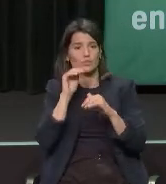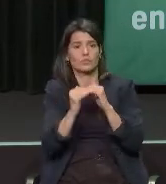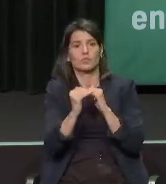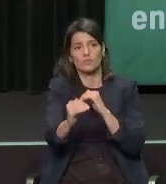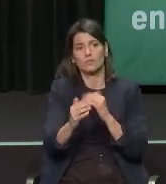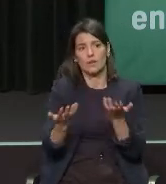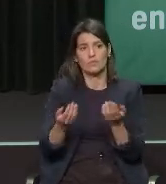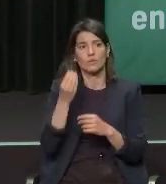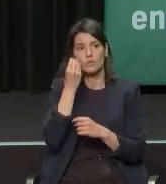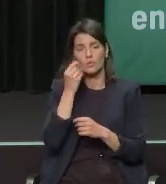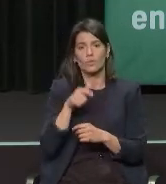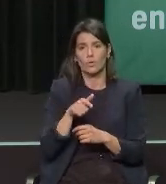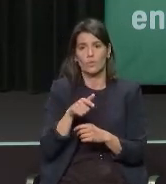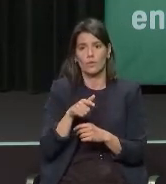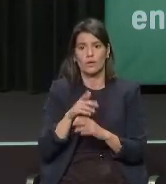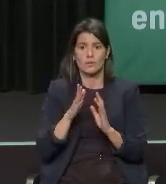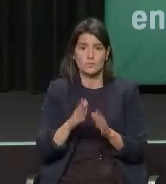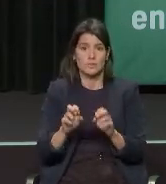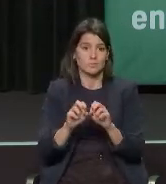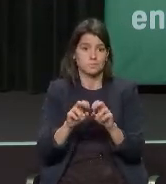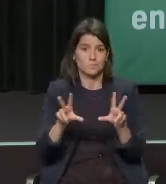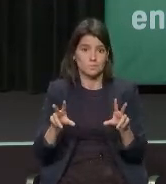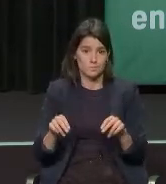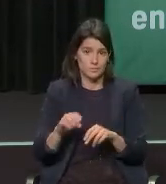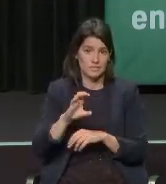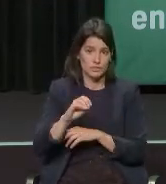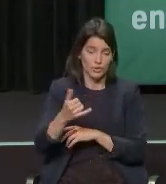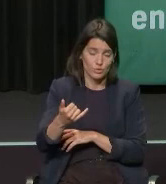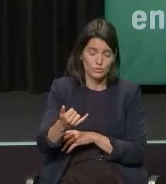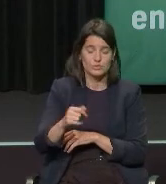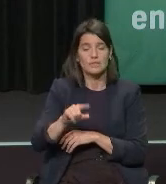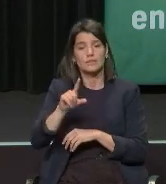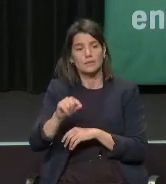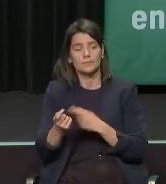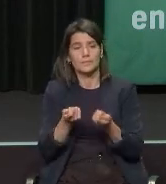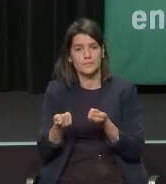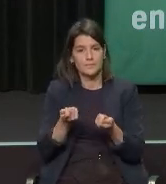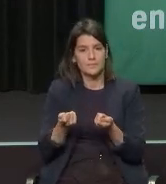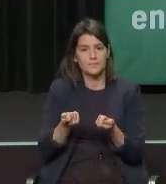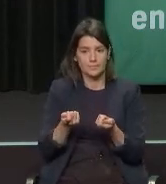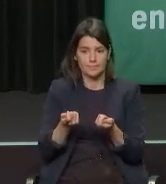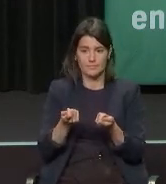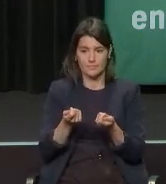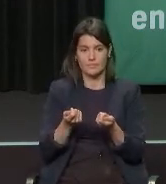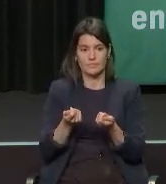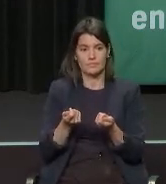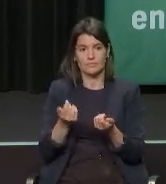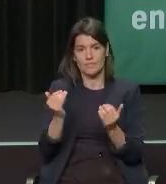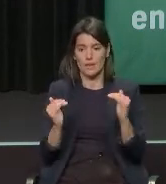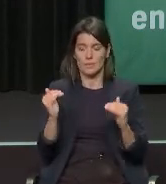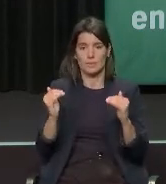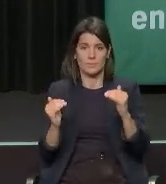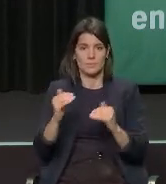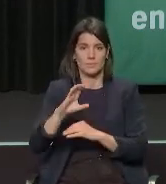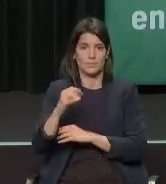incorpora necessariamente a neutralidade carbónica e a gestão dos balanços de carbono. Parece-me